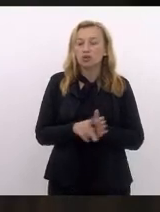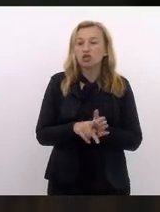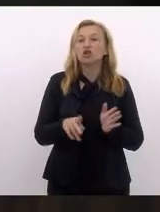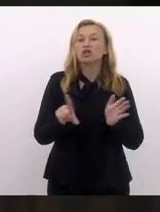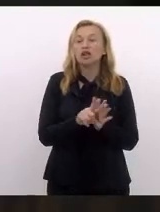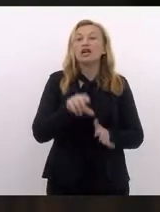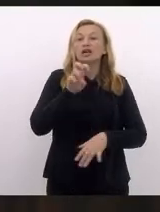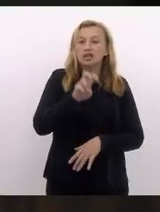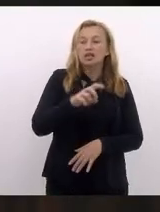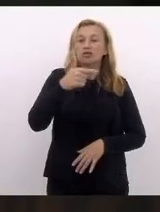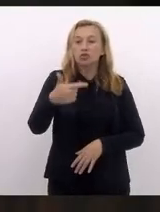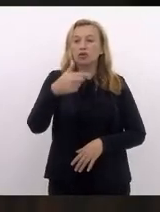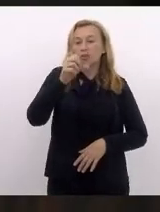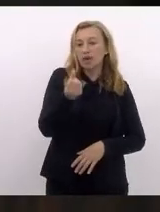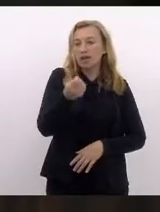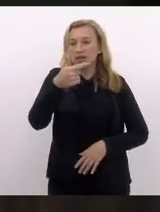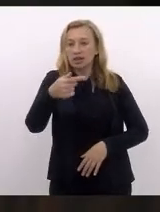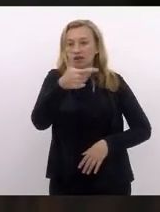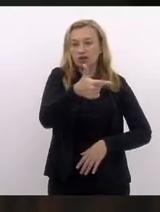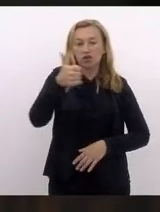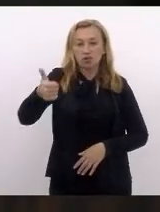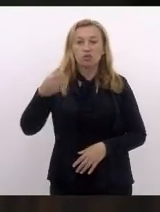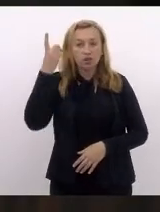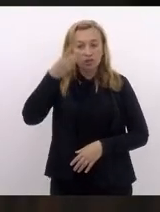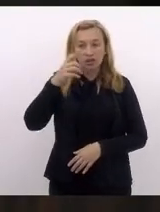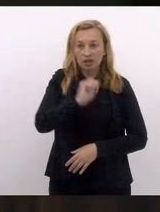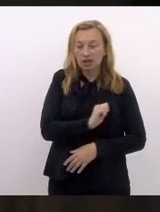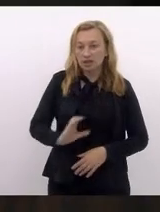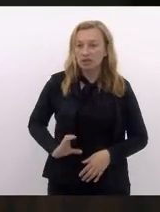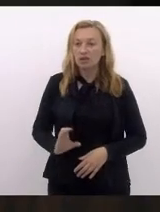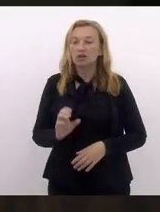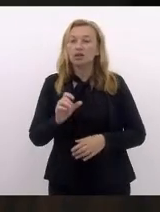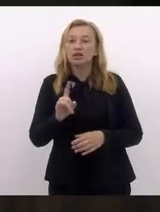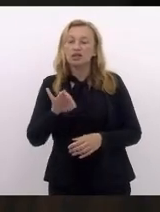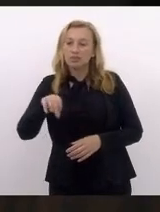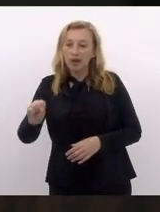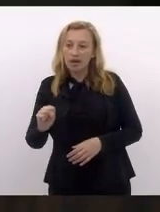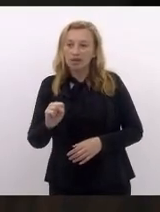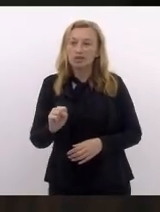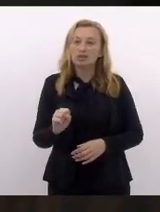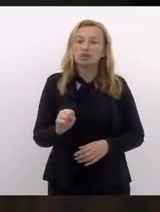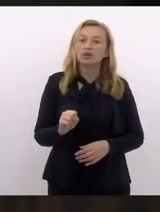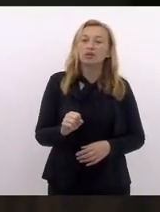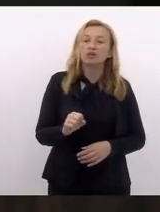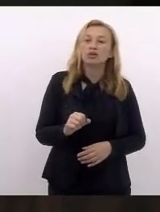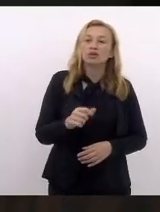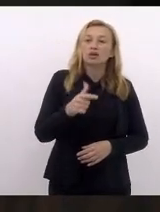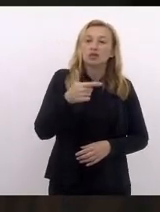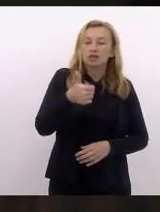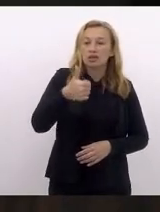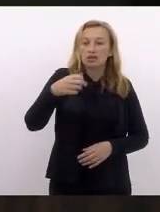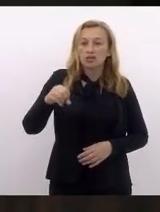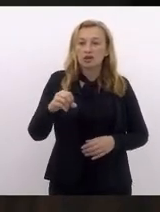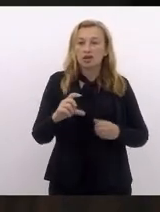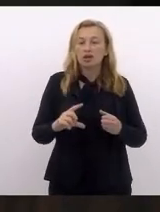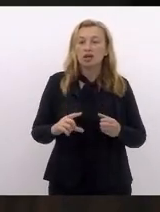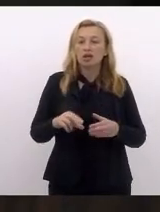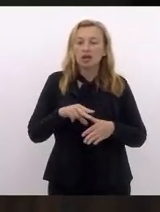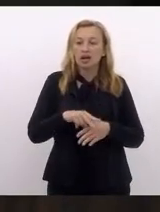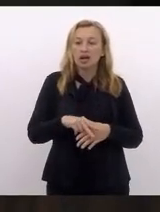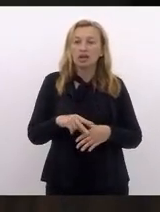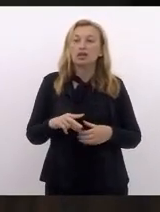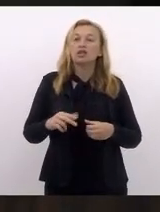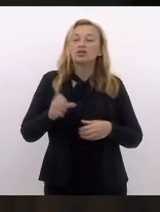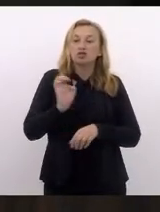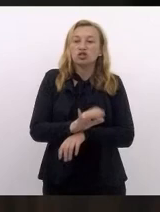lei 5267 2012 Deputado André Ceciliano que Adele é uma geração de cms puxa no item 190 parte 1 do anexo 1 do Decreto